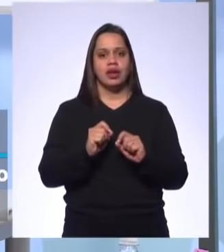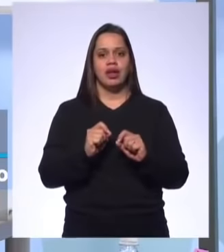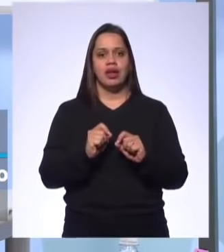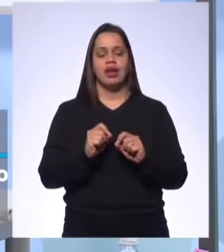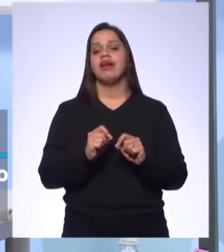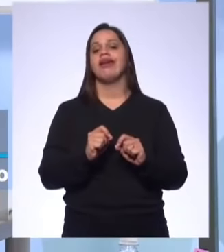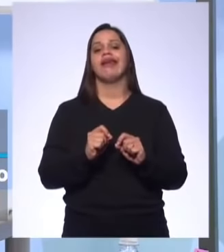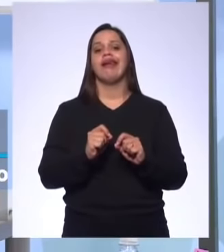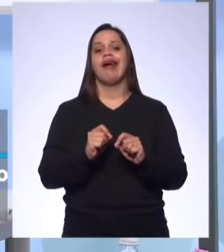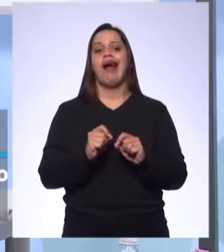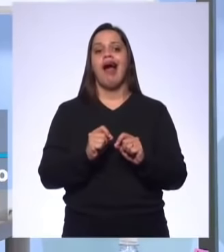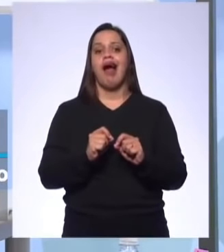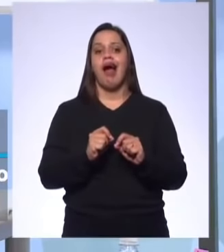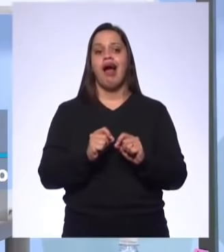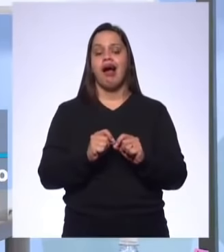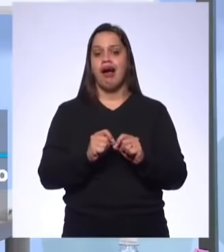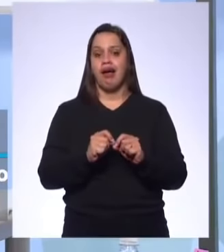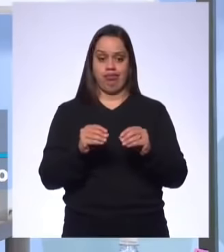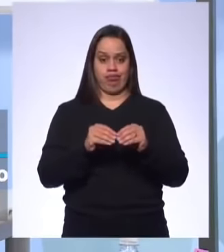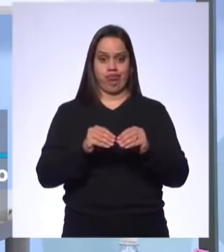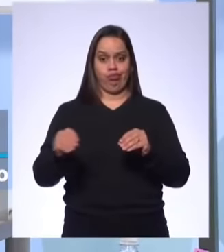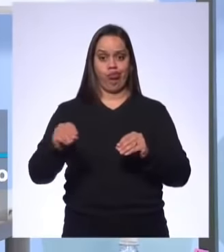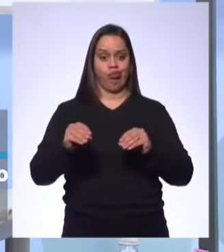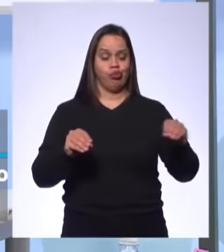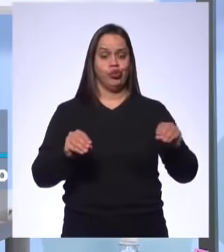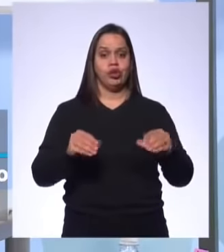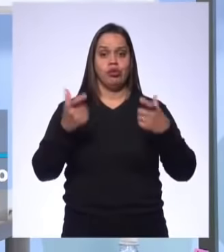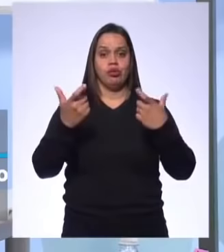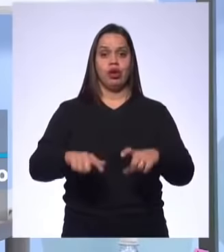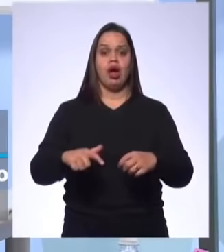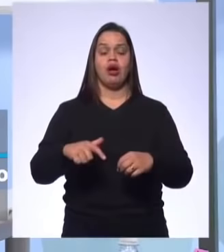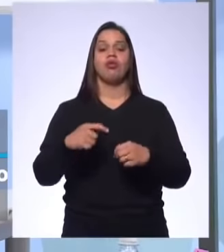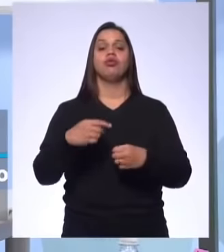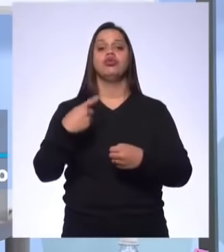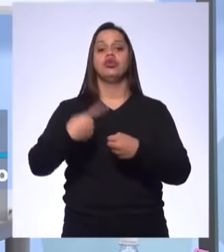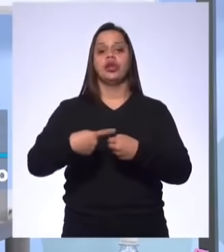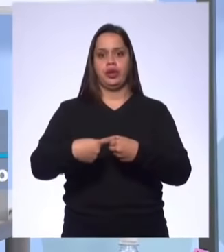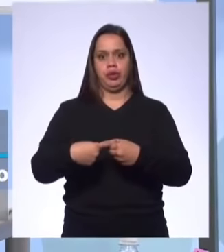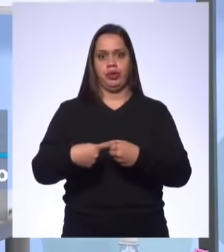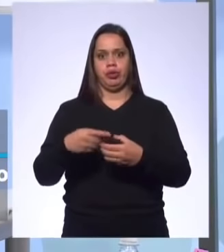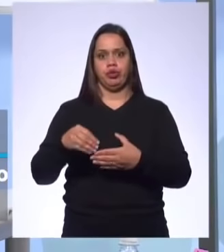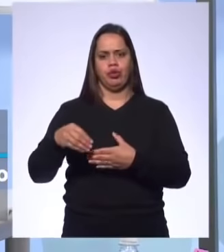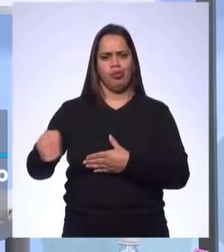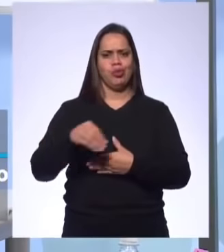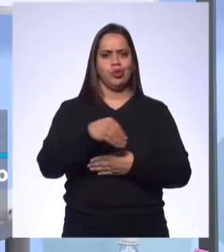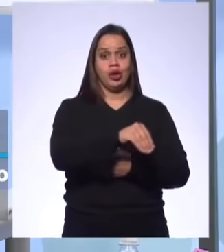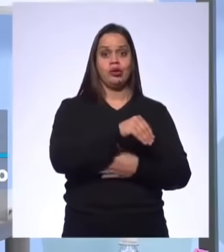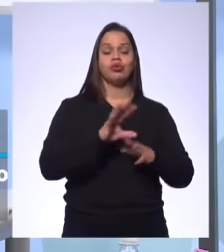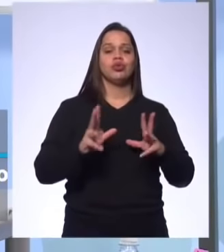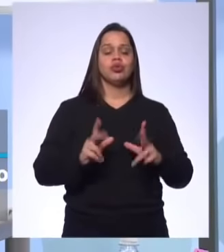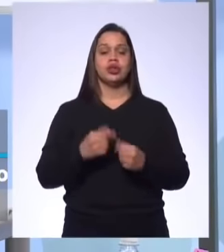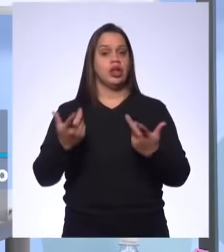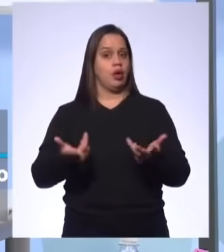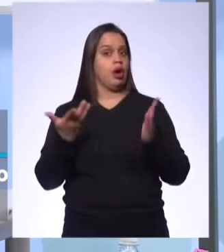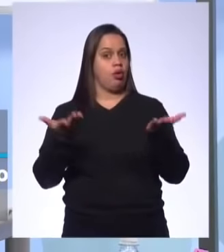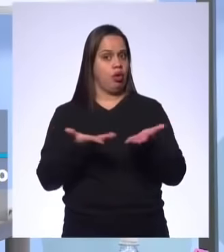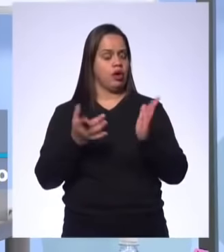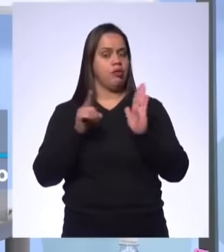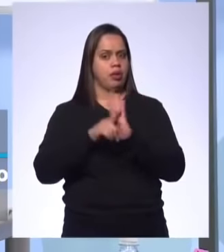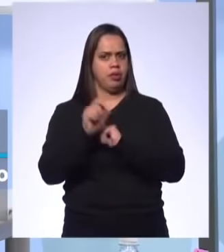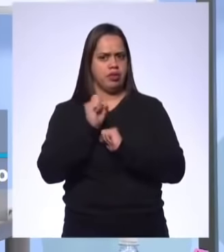os interiores. Eles saem do centro e vão para os interiores. Se isso não ficou claro para vocês, sexto ano,